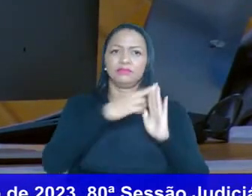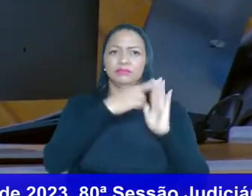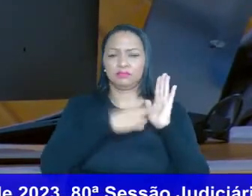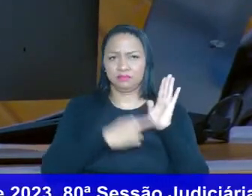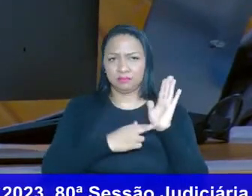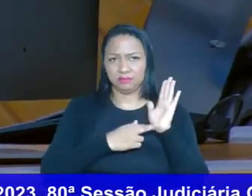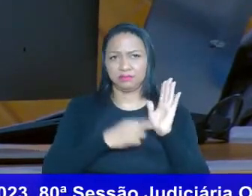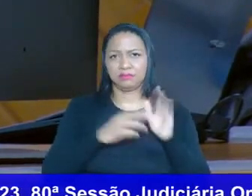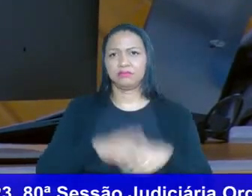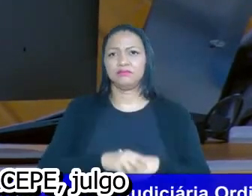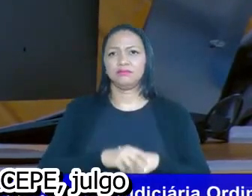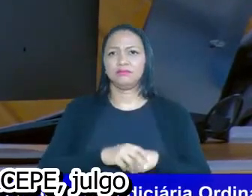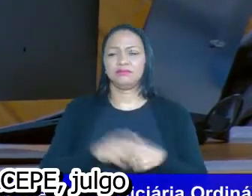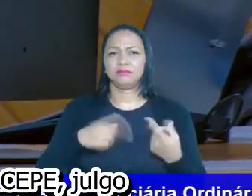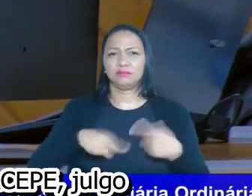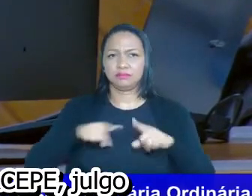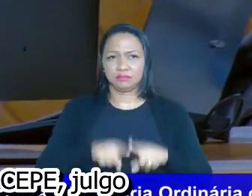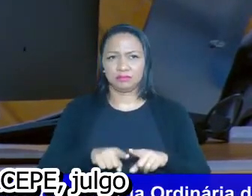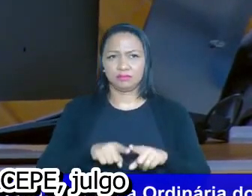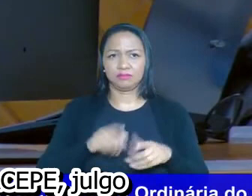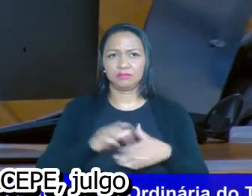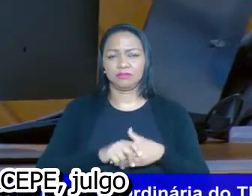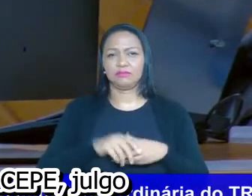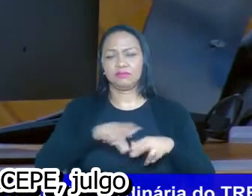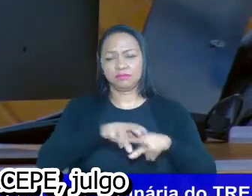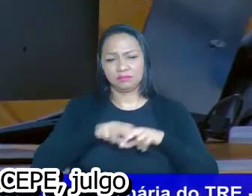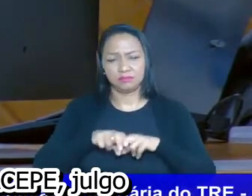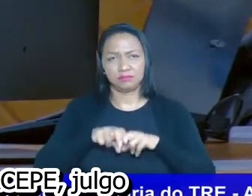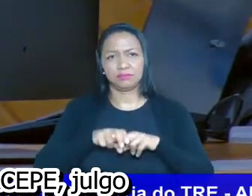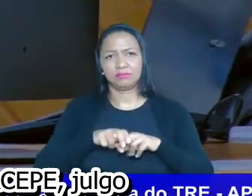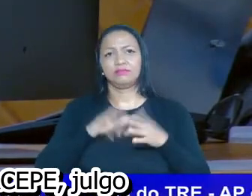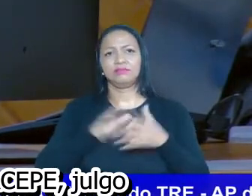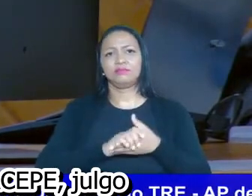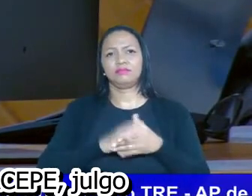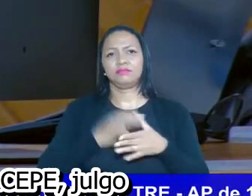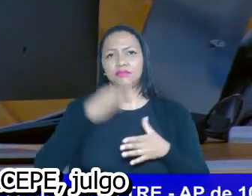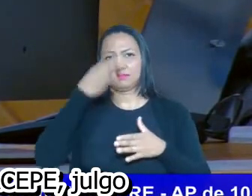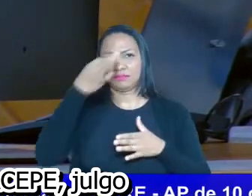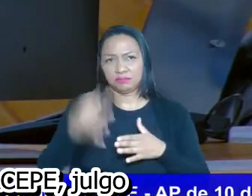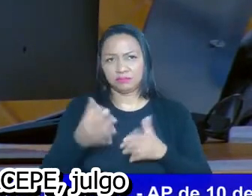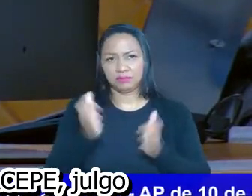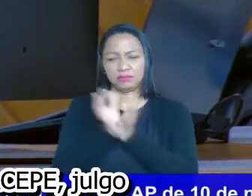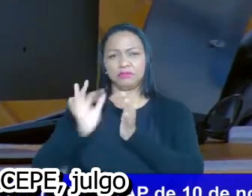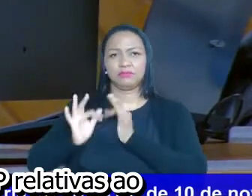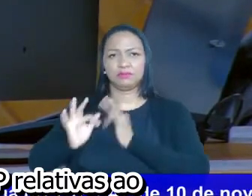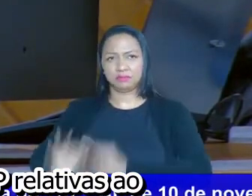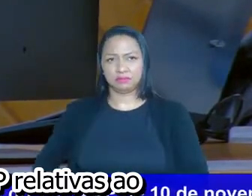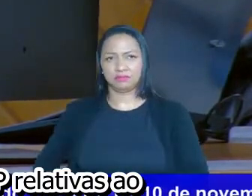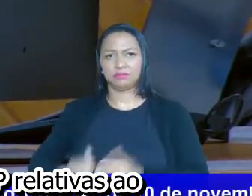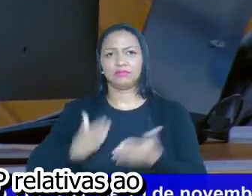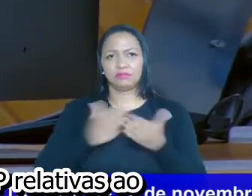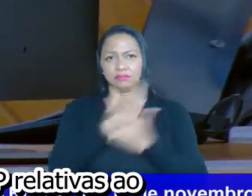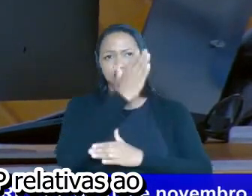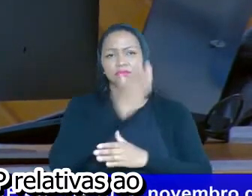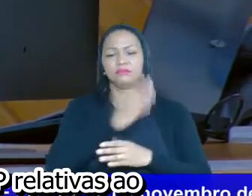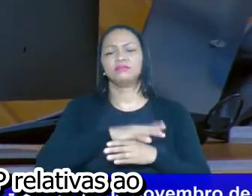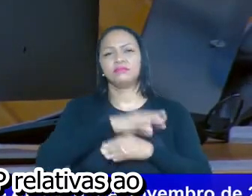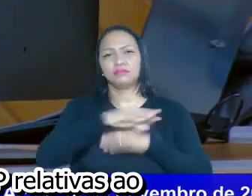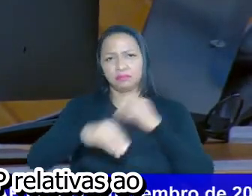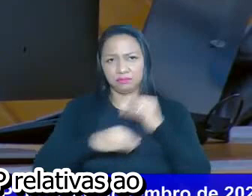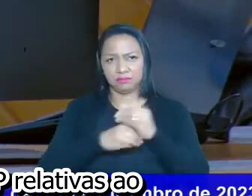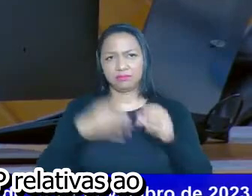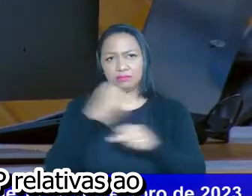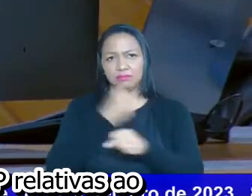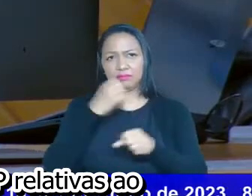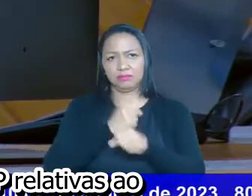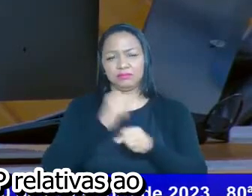regência. Então, por essas razões, na esteira do parecer do NACEP, julgo aprovadas com ressalvas as